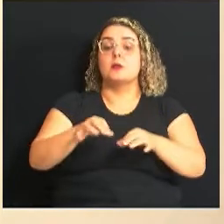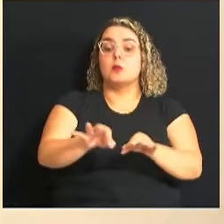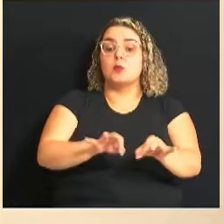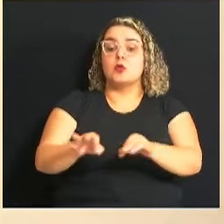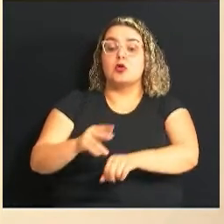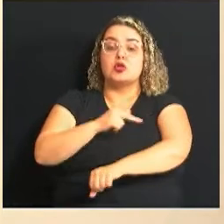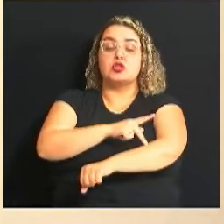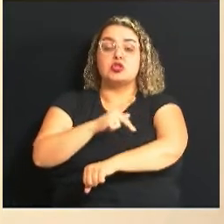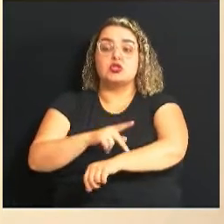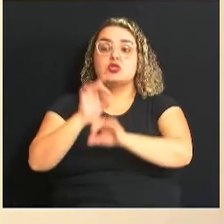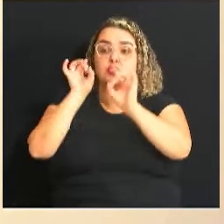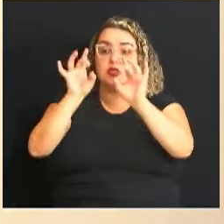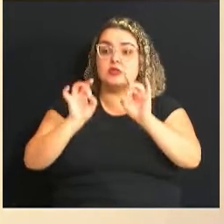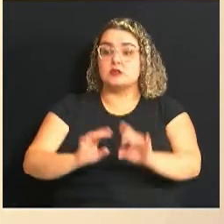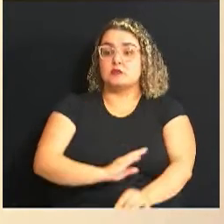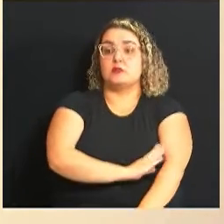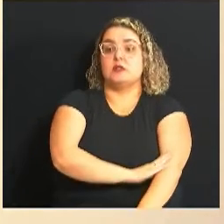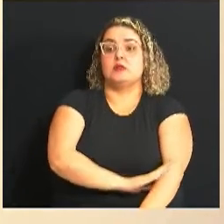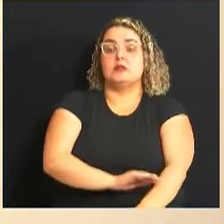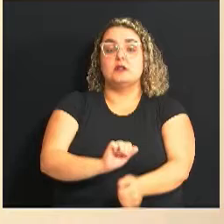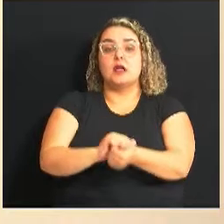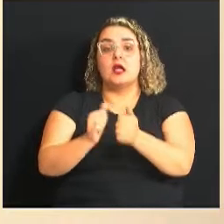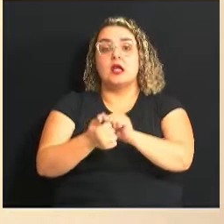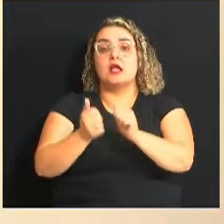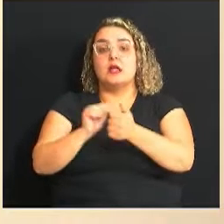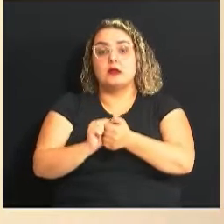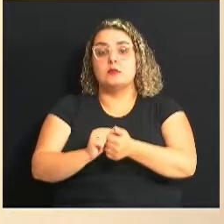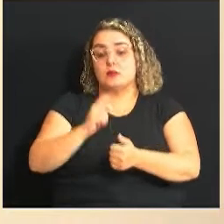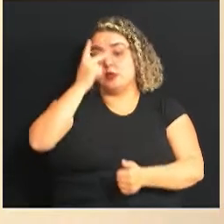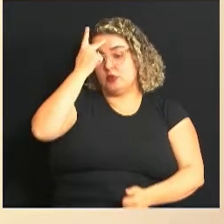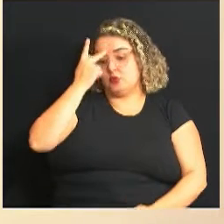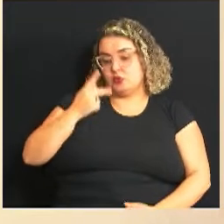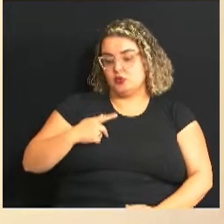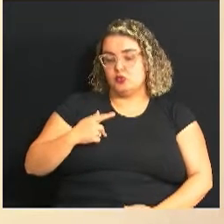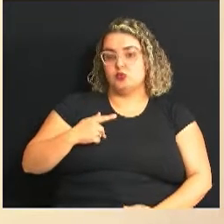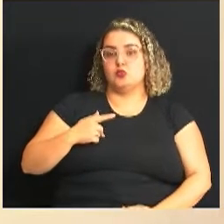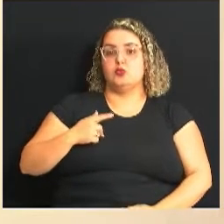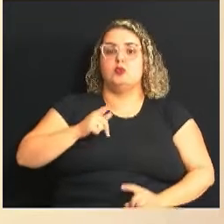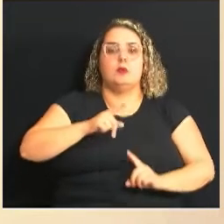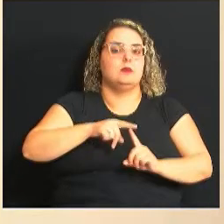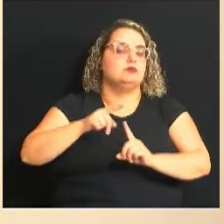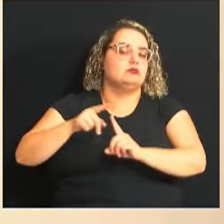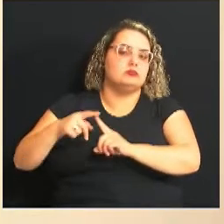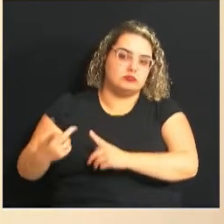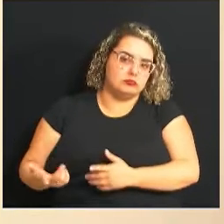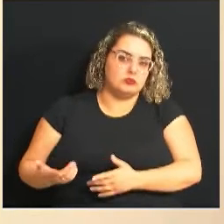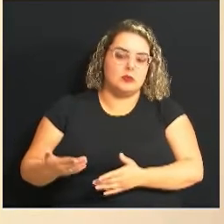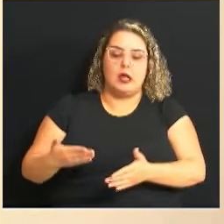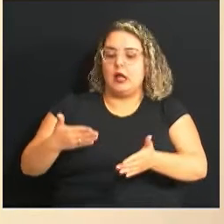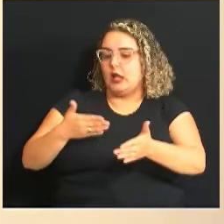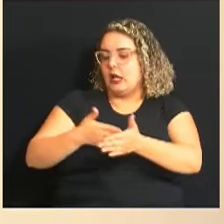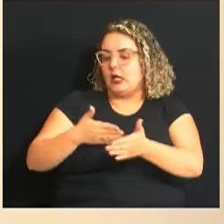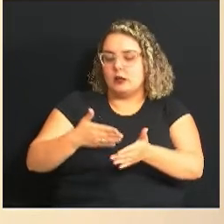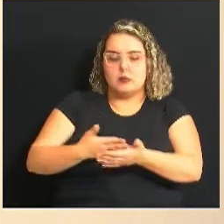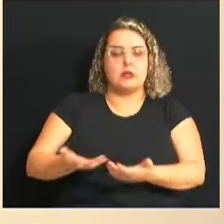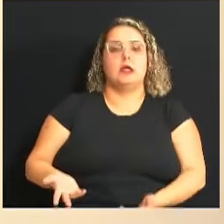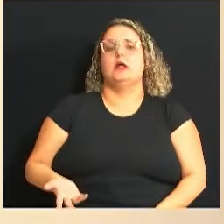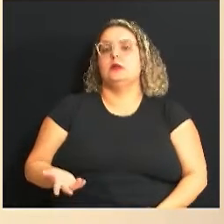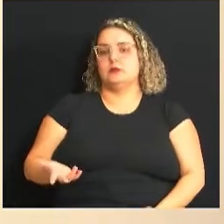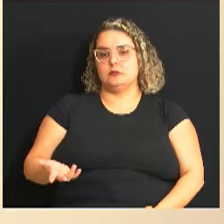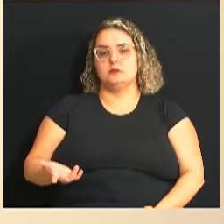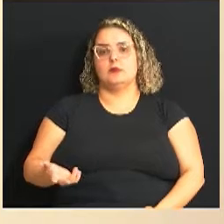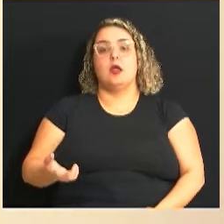pedagógicos específicos, adaptados à sua condição física ou intelectual. Então, esses